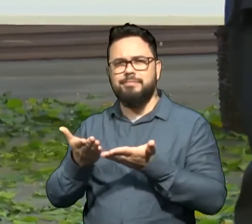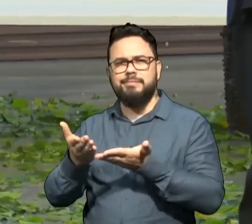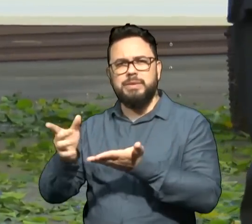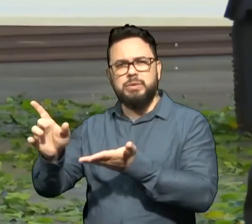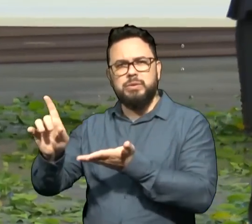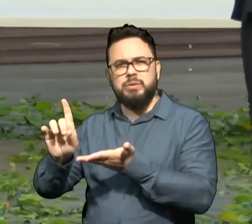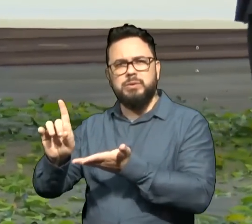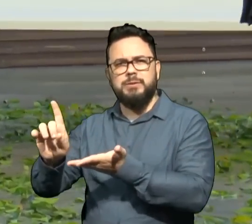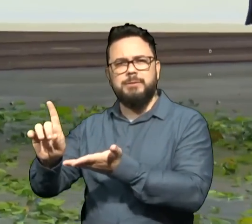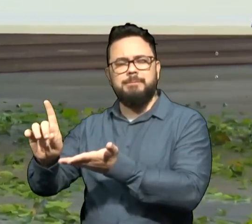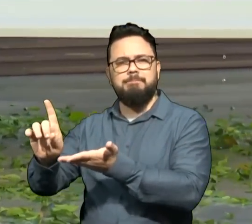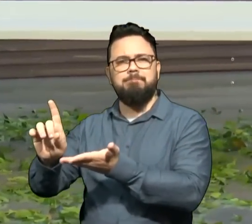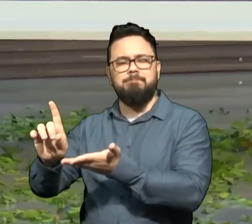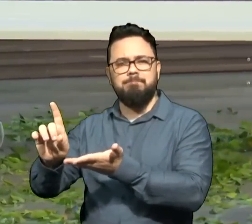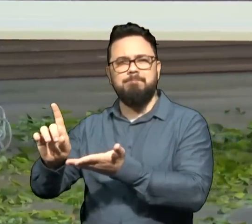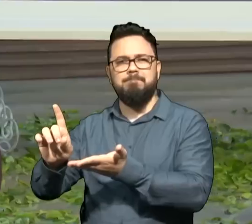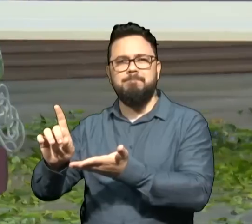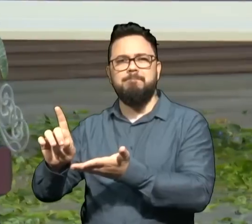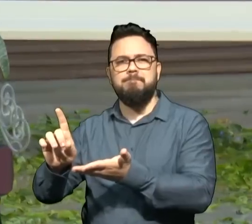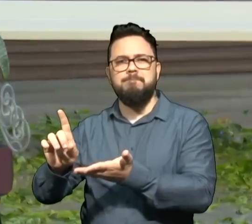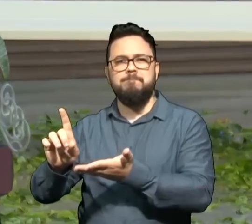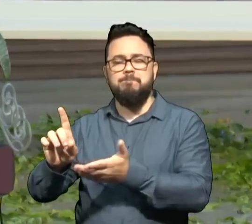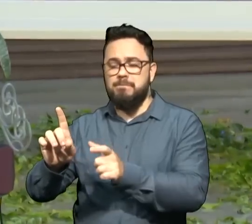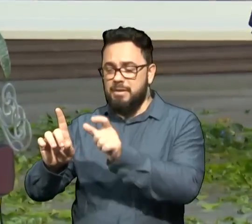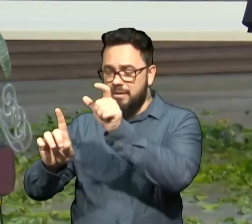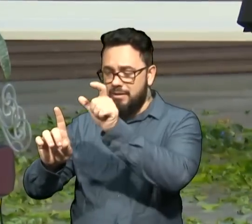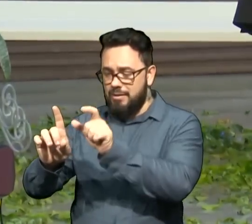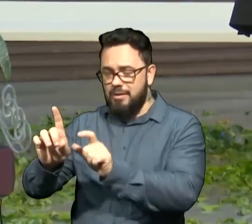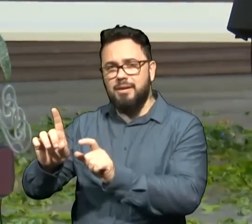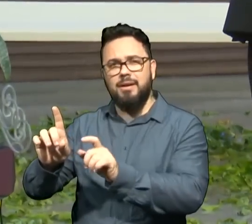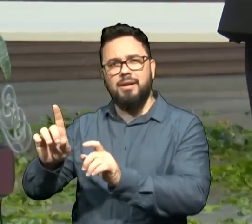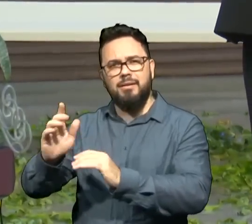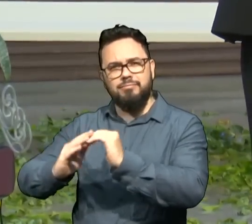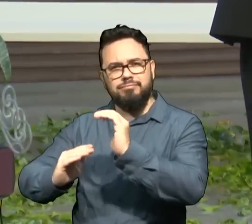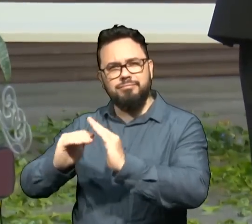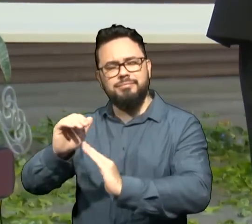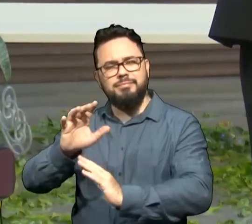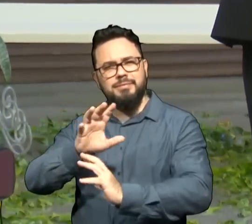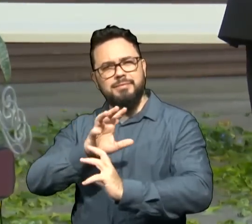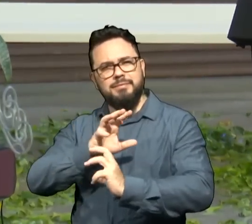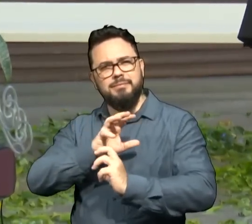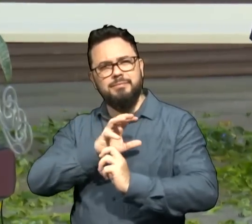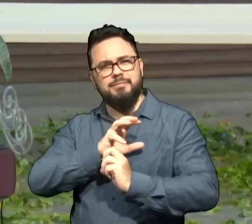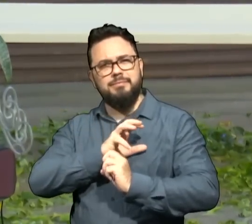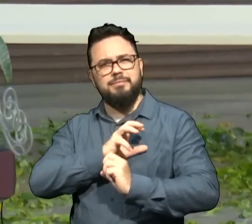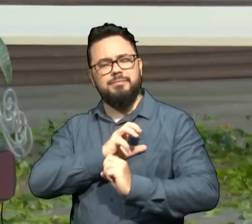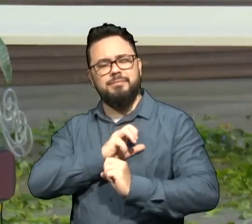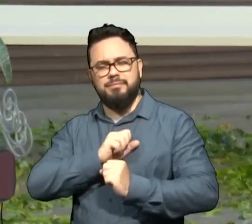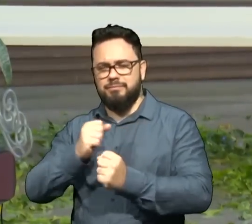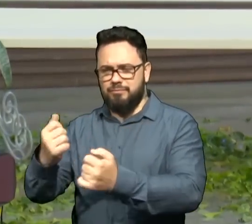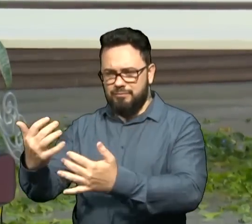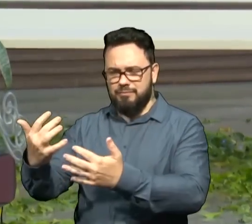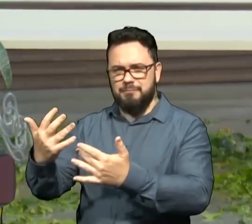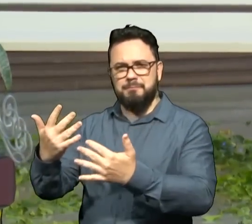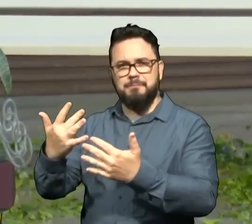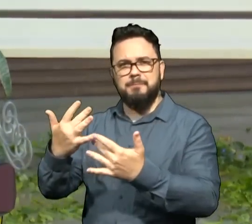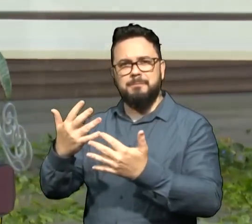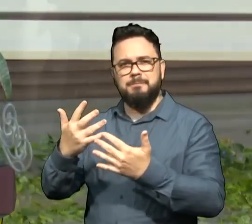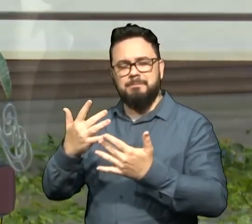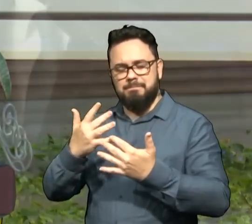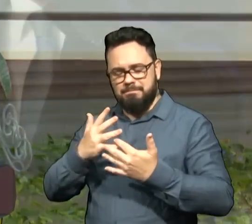sou foi teu amor que me